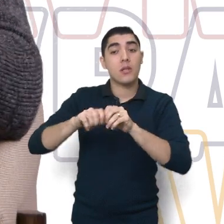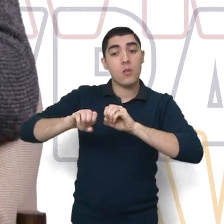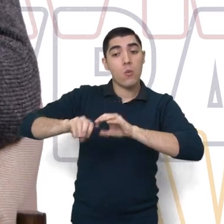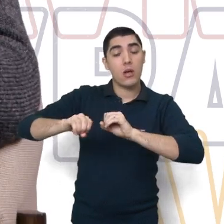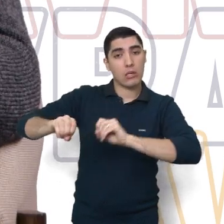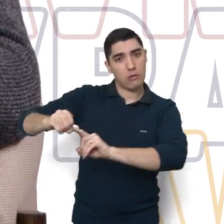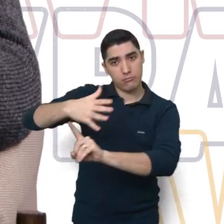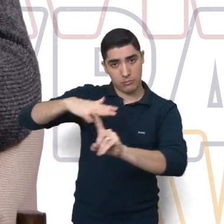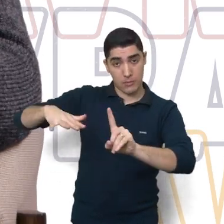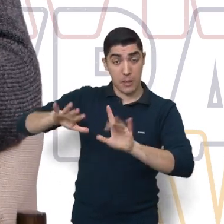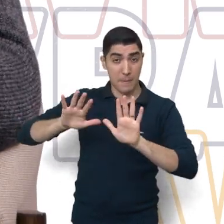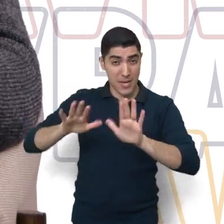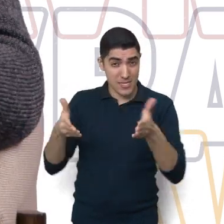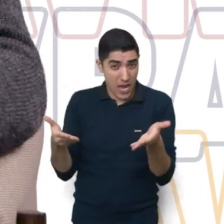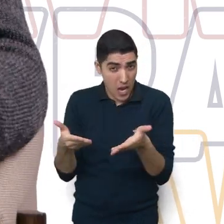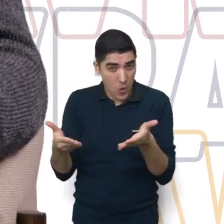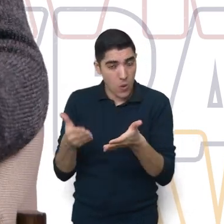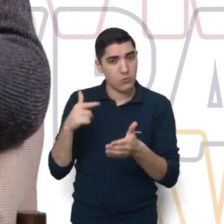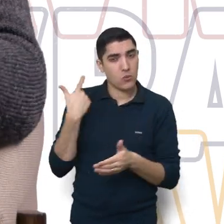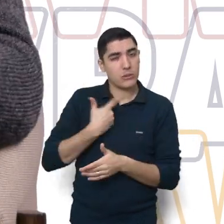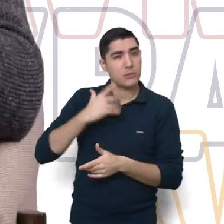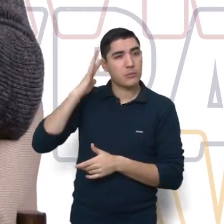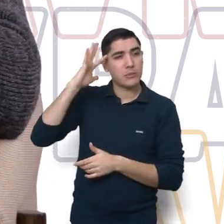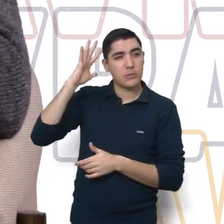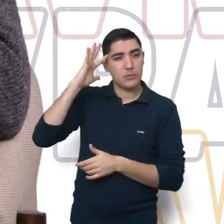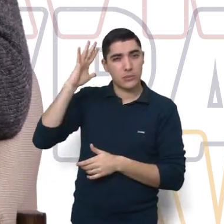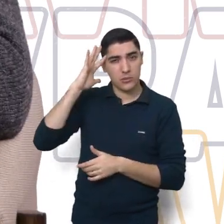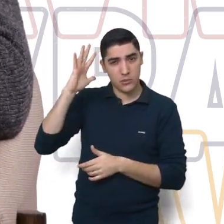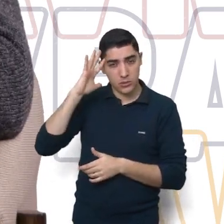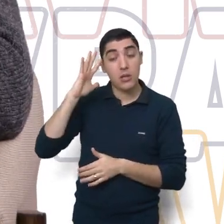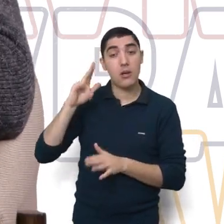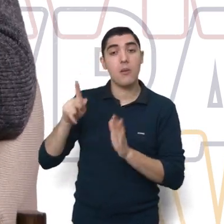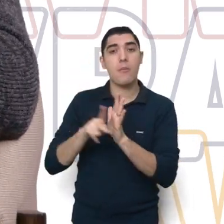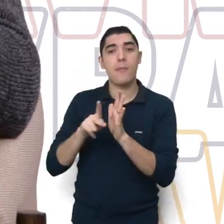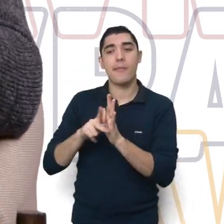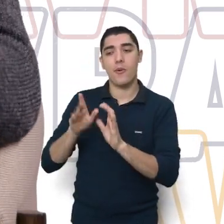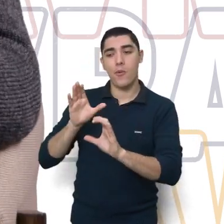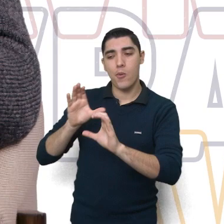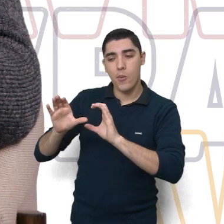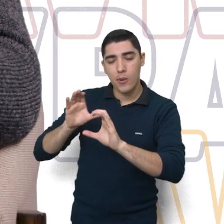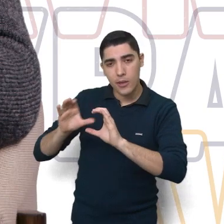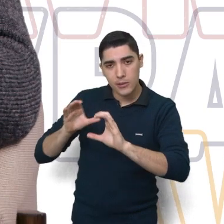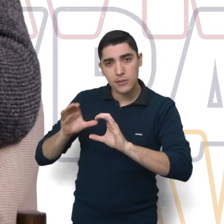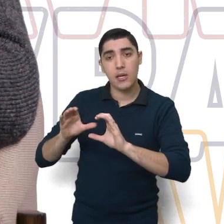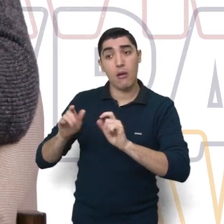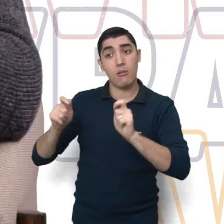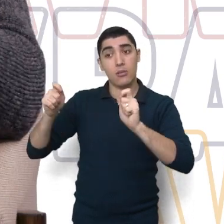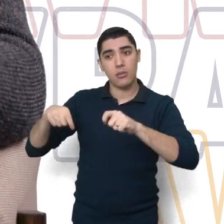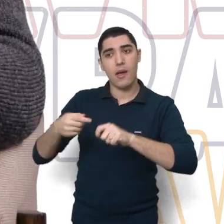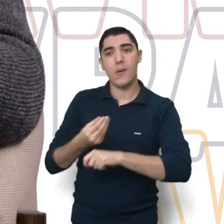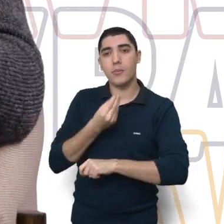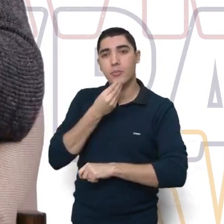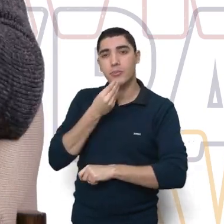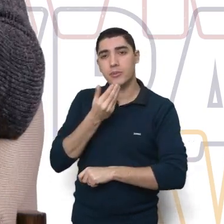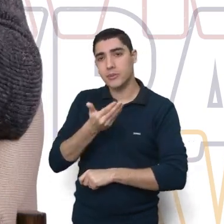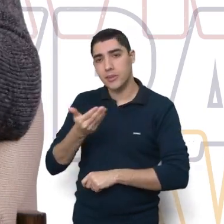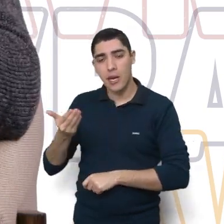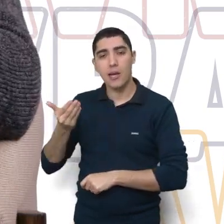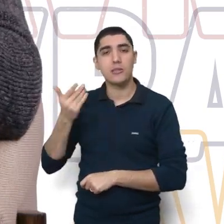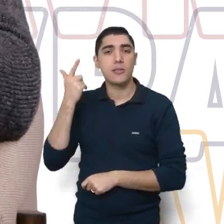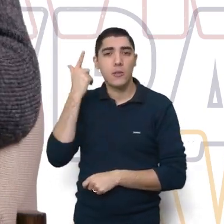é educação ambiental a partir do momento que um veículo de comunicação ele dá oportunidade ele abre as portas